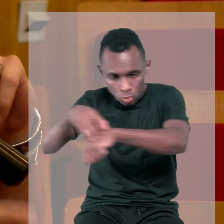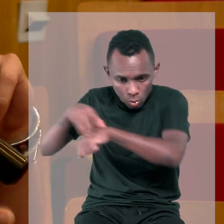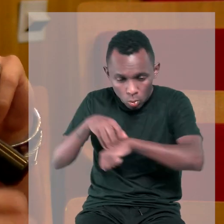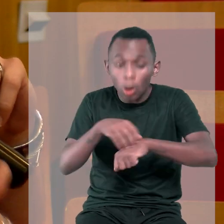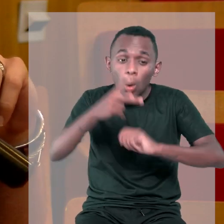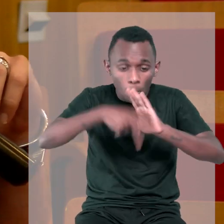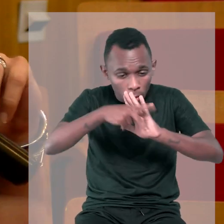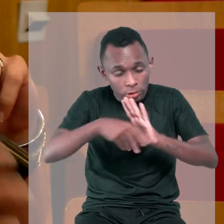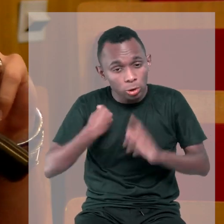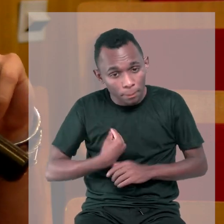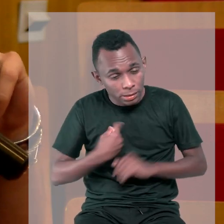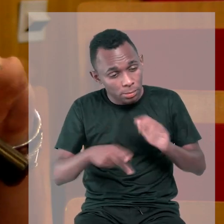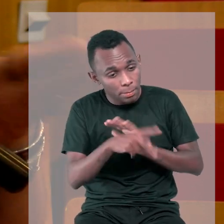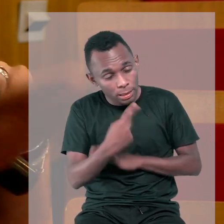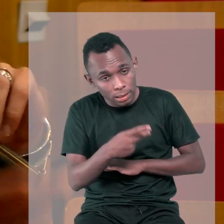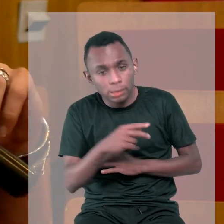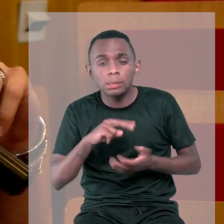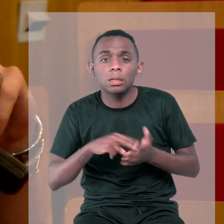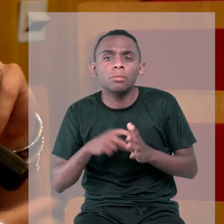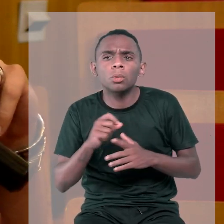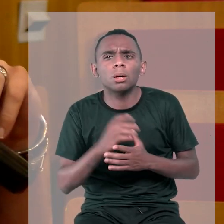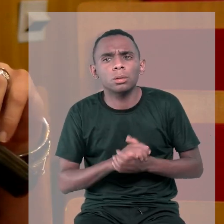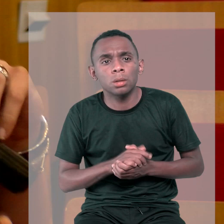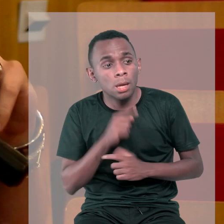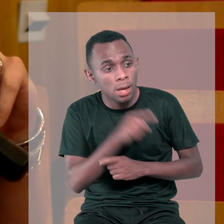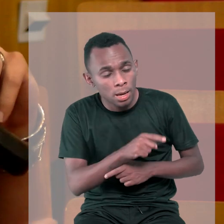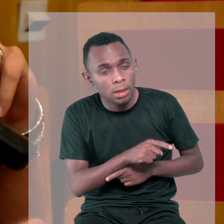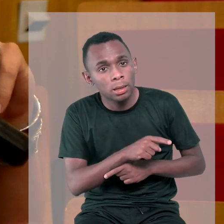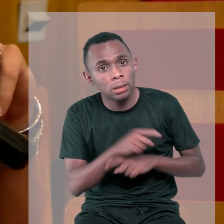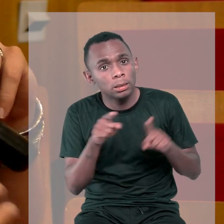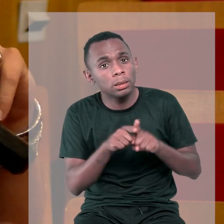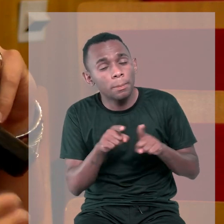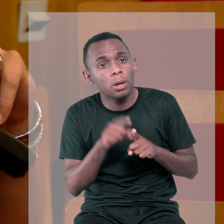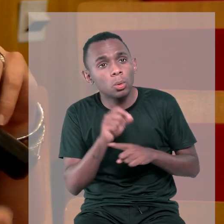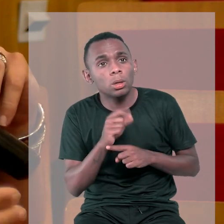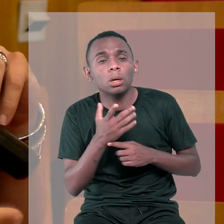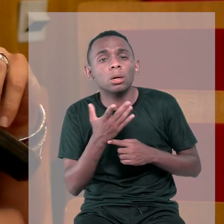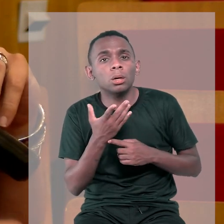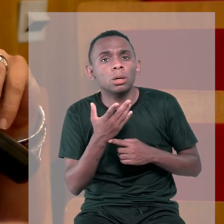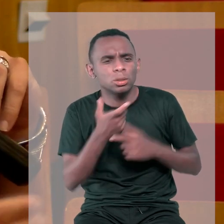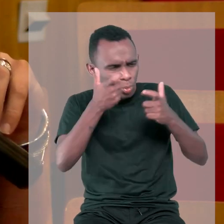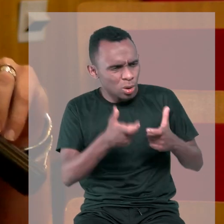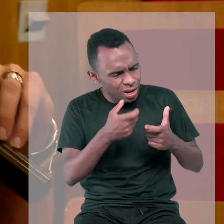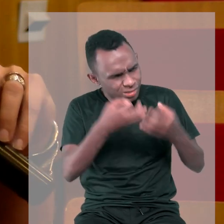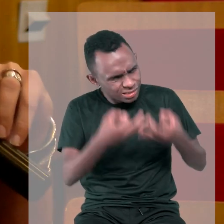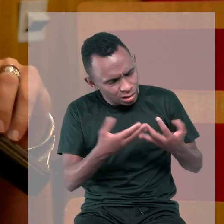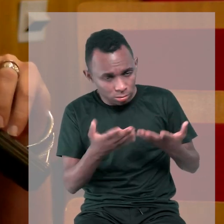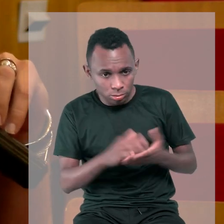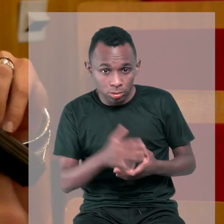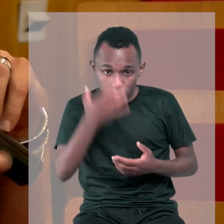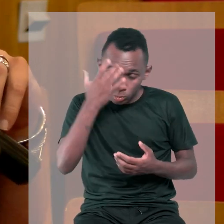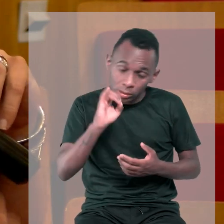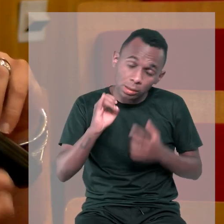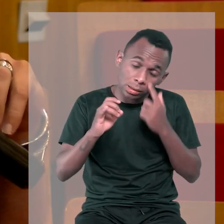Não estou dizendo que é simples, eu falo que, inclusive, foi um dos pontos de trazer isso, né? Ou seja, dizer que esse homem é apenas um burocrata